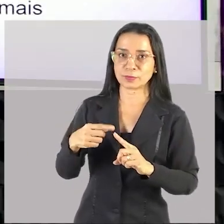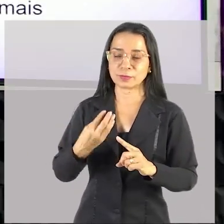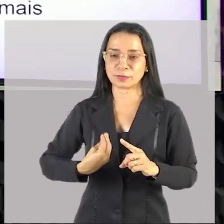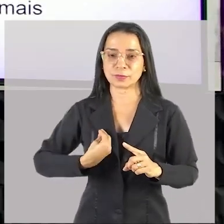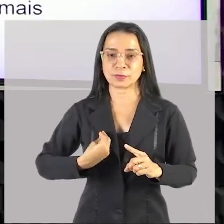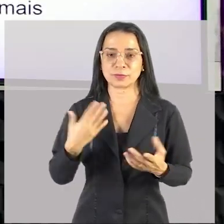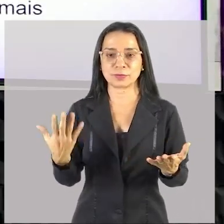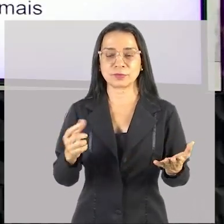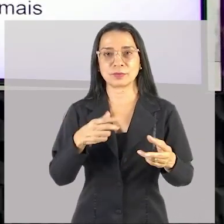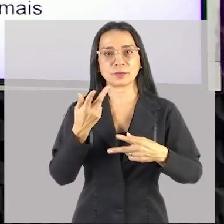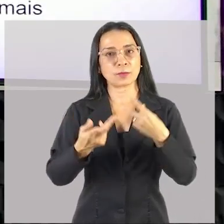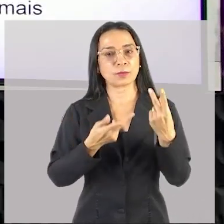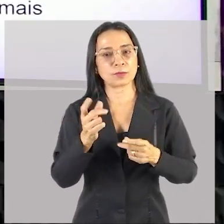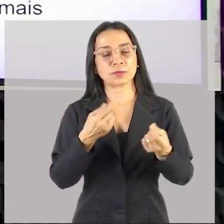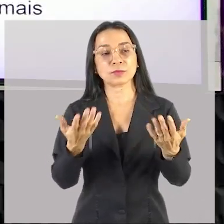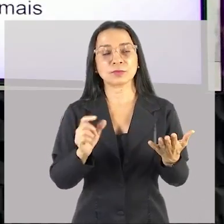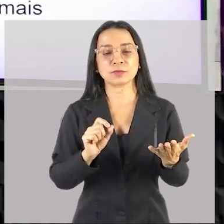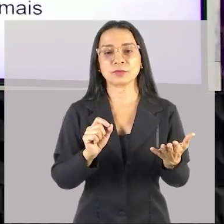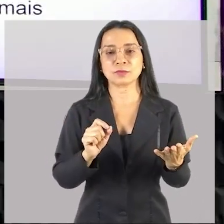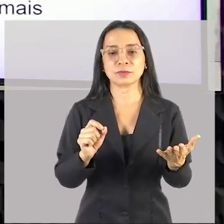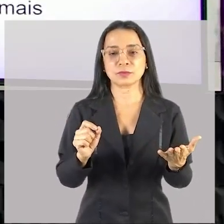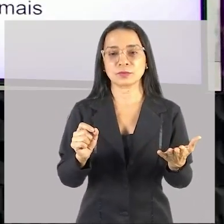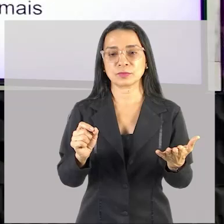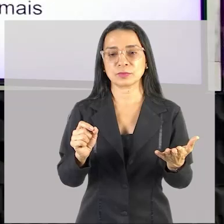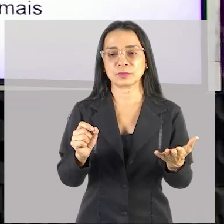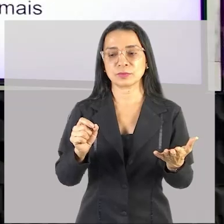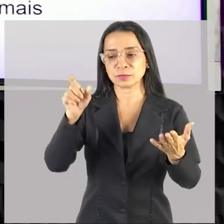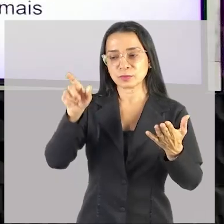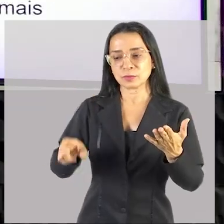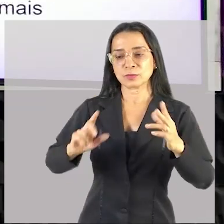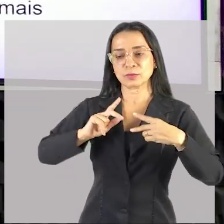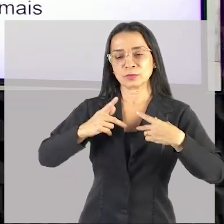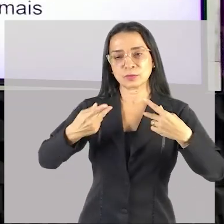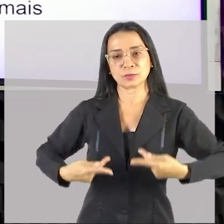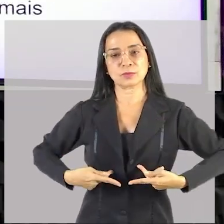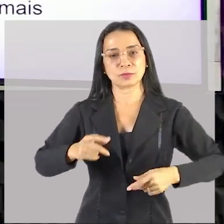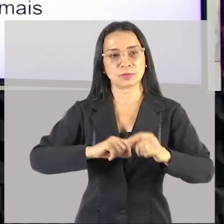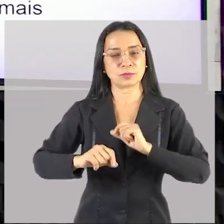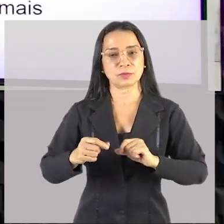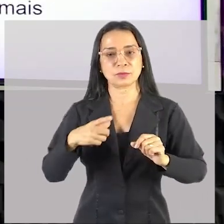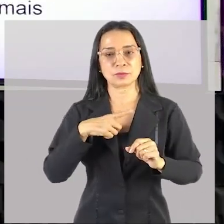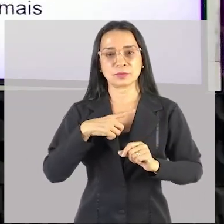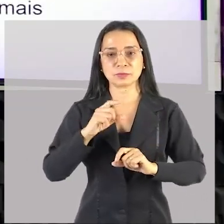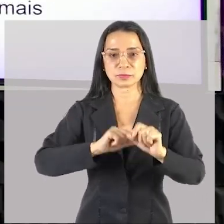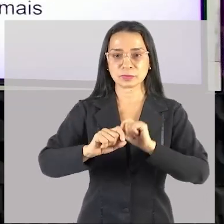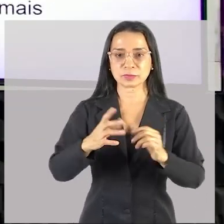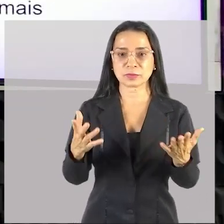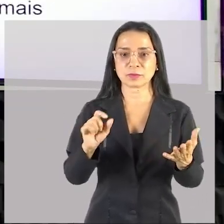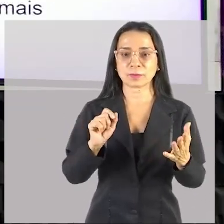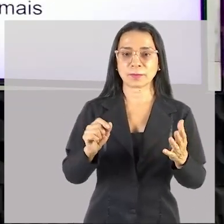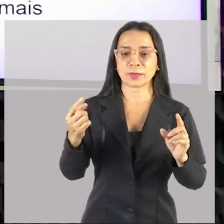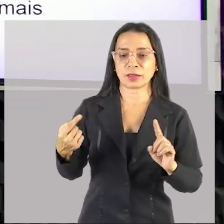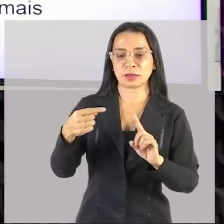né, que há, sim, uma constante transformação aqui na realidade. Então,